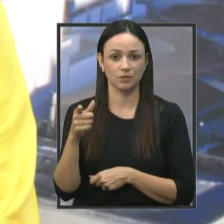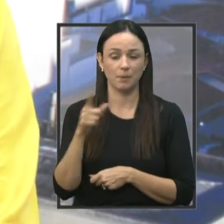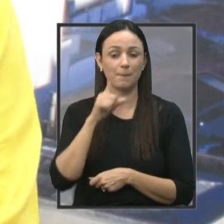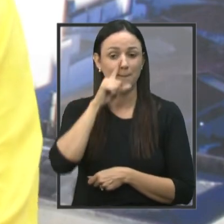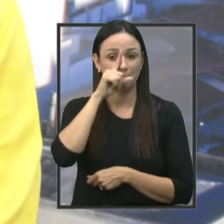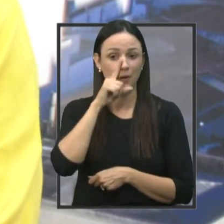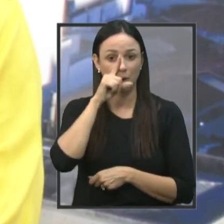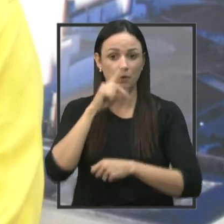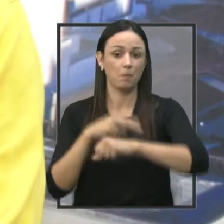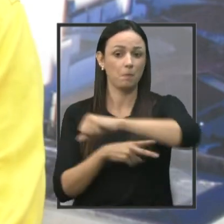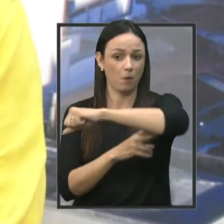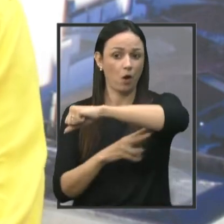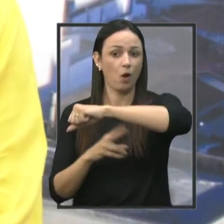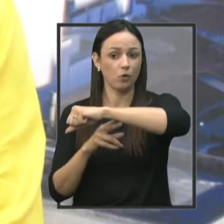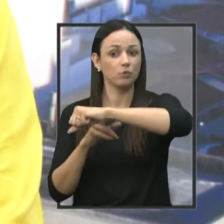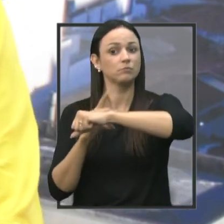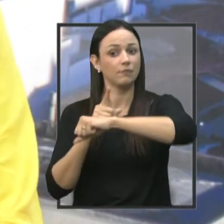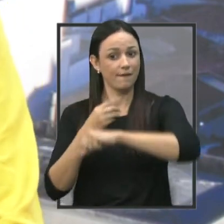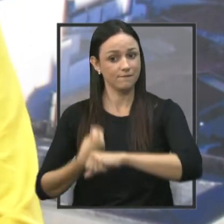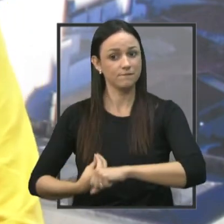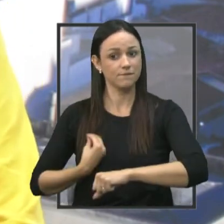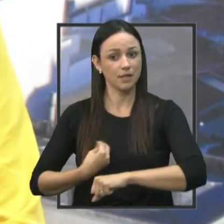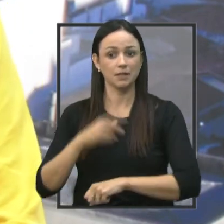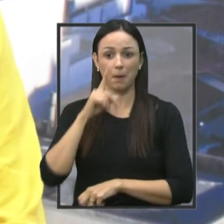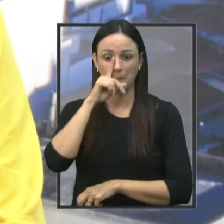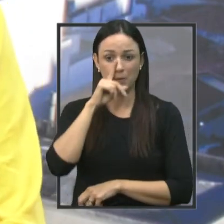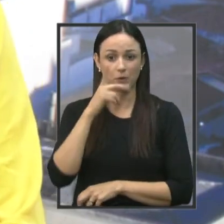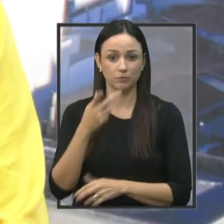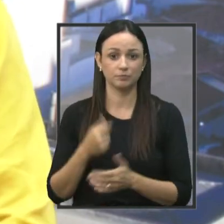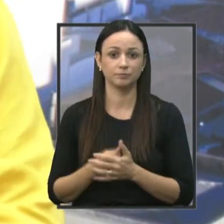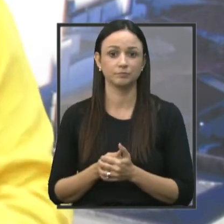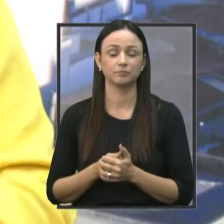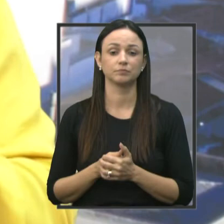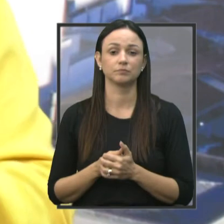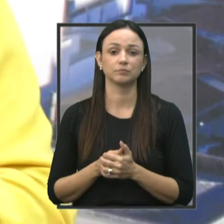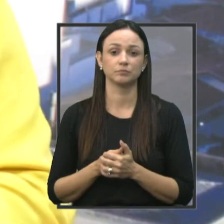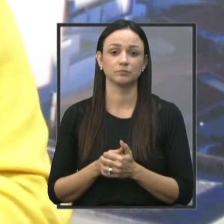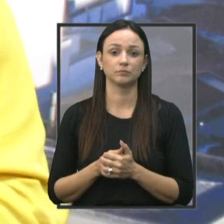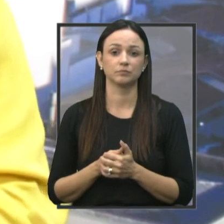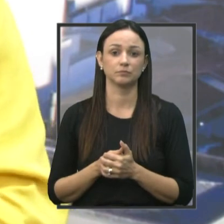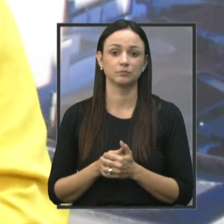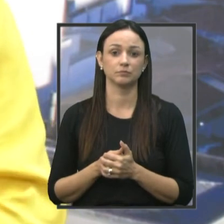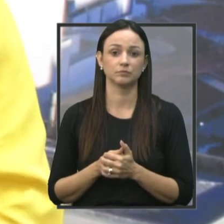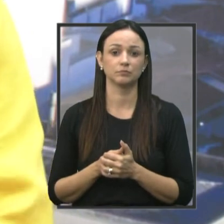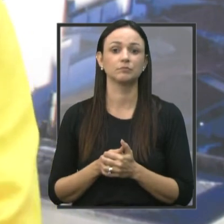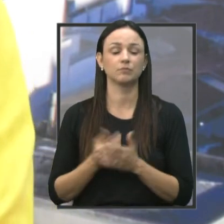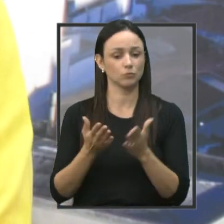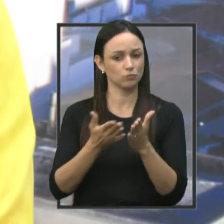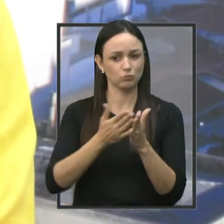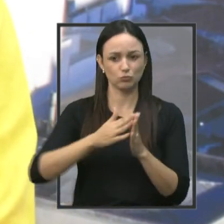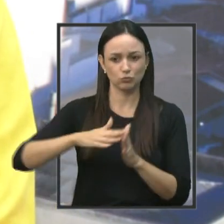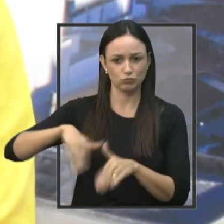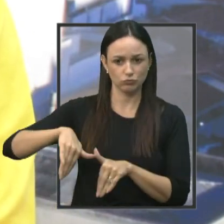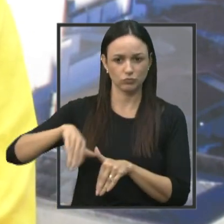a ponte, colocando risco de vida as pessoas que ali transitavam. E o que aconteceu foi desmontada a